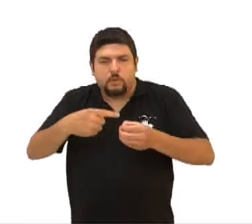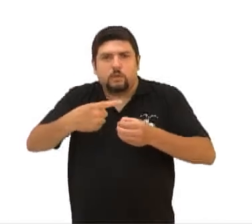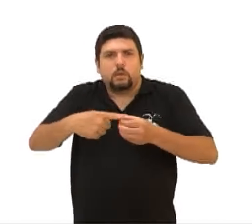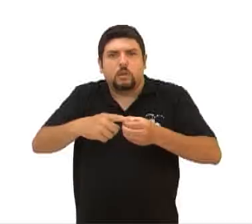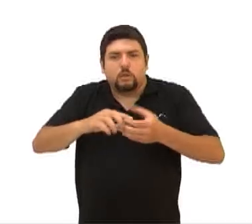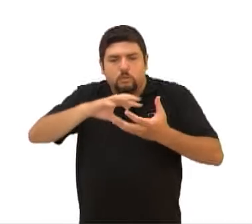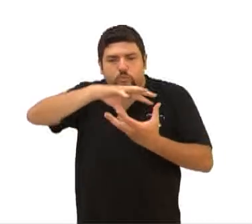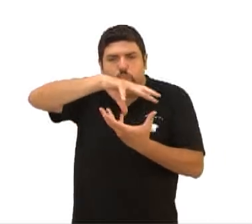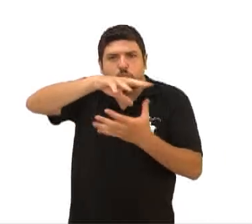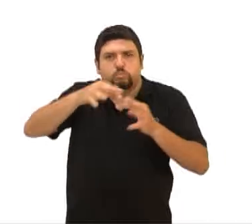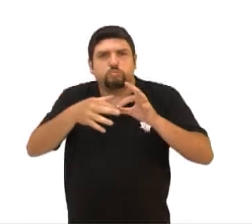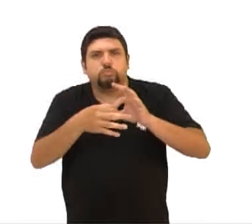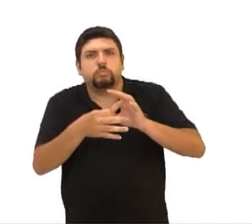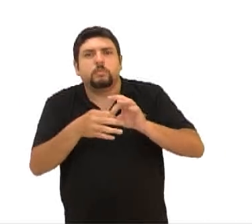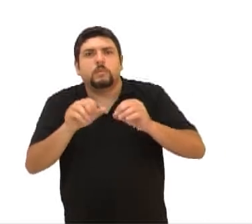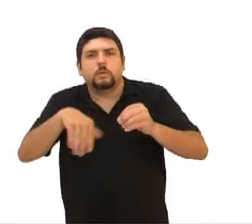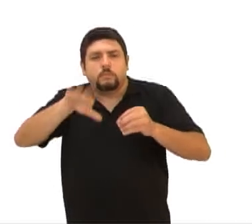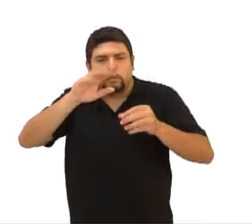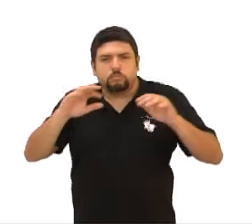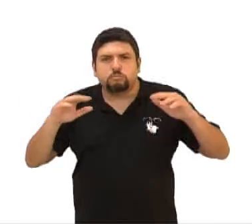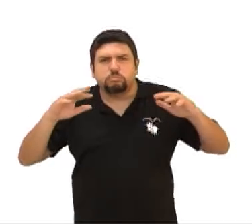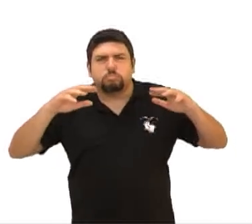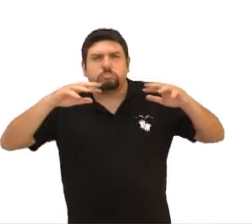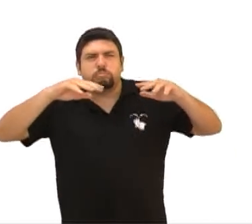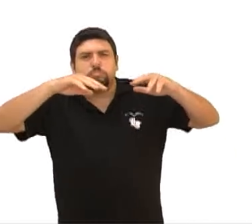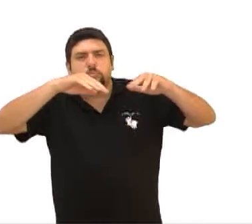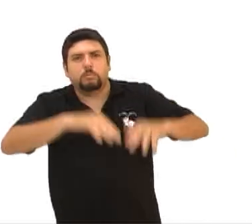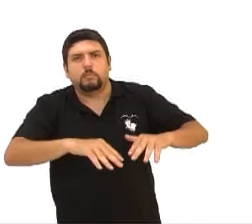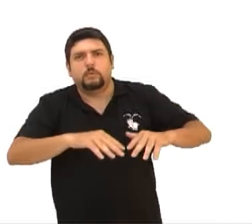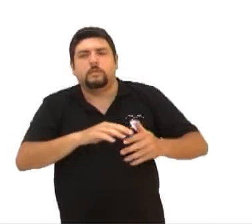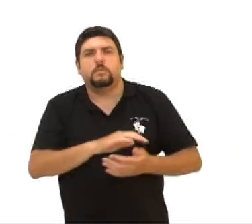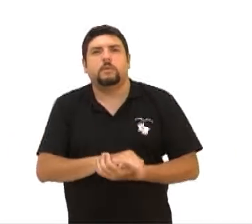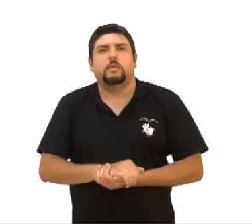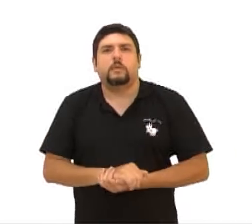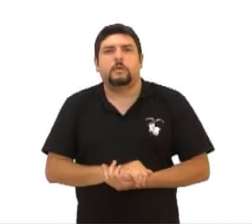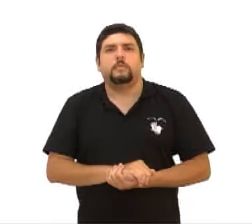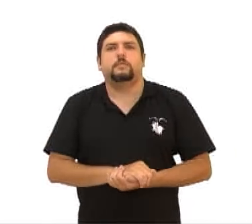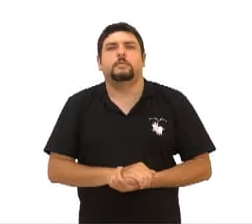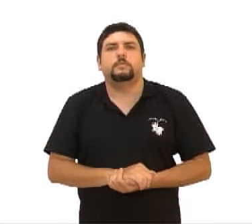maiores aglomerados urbanos da África moderna.